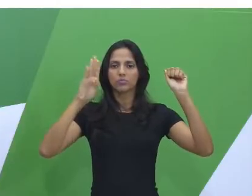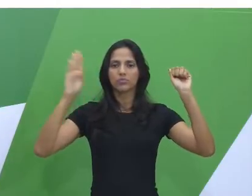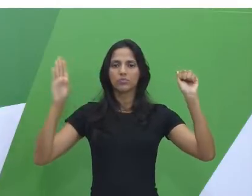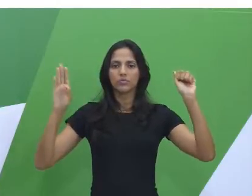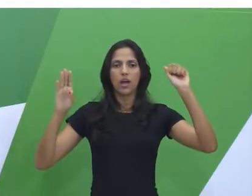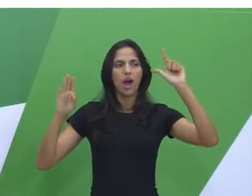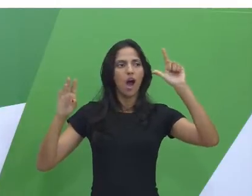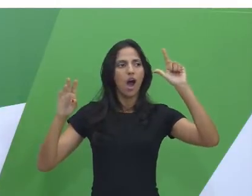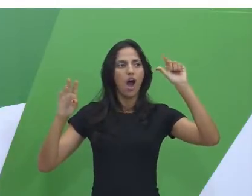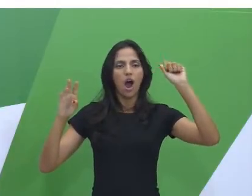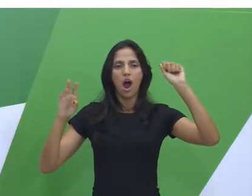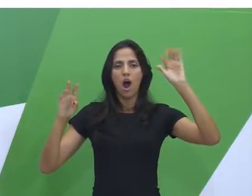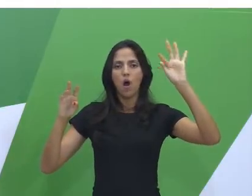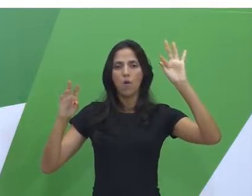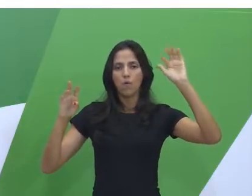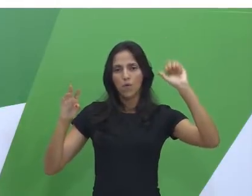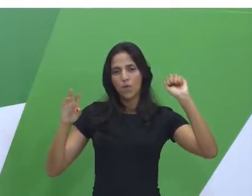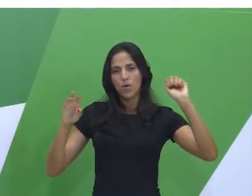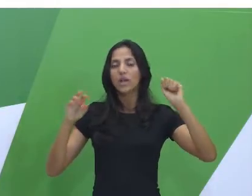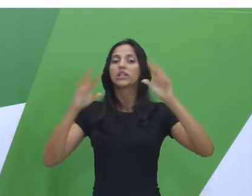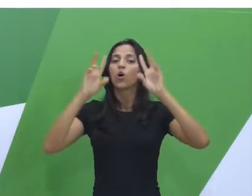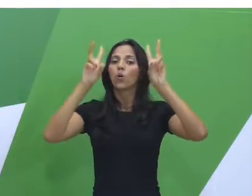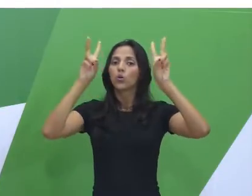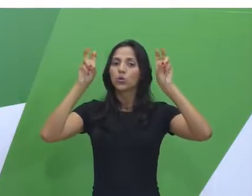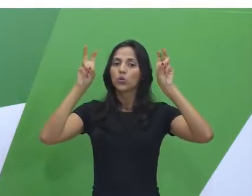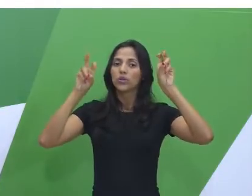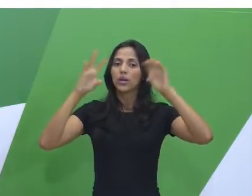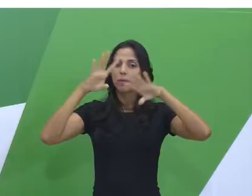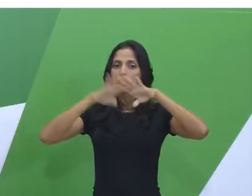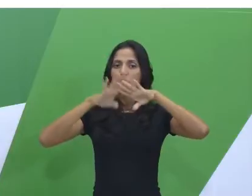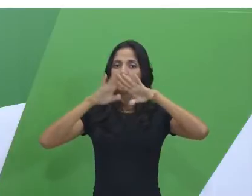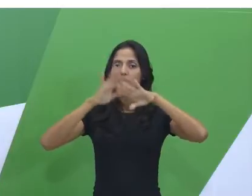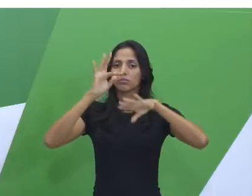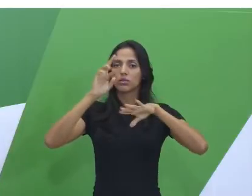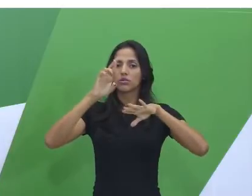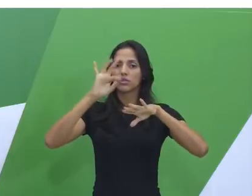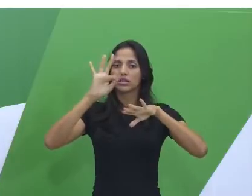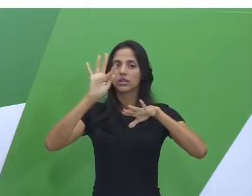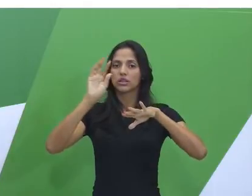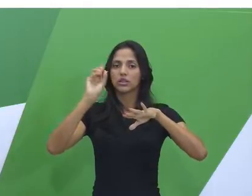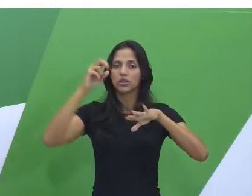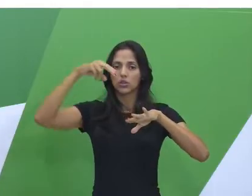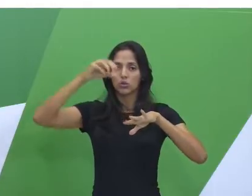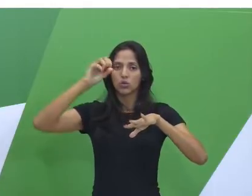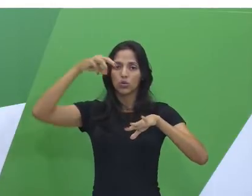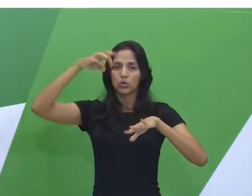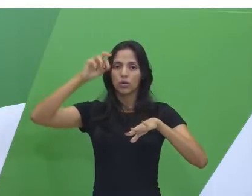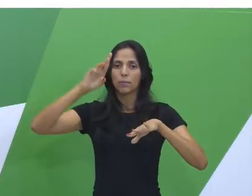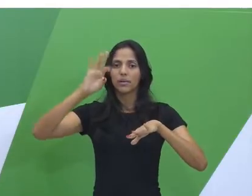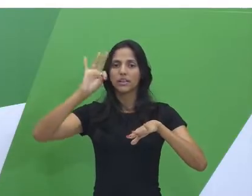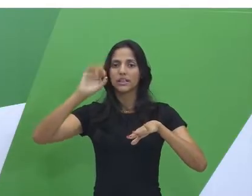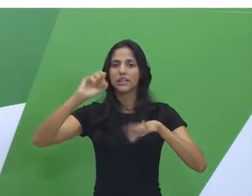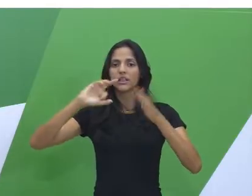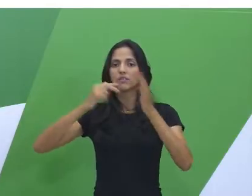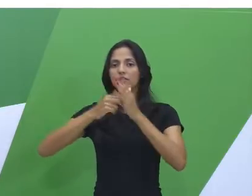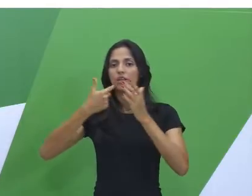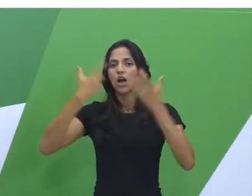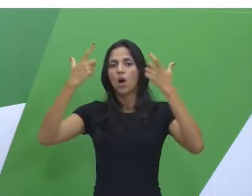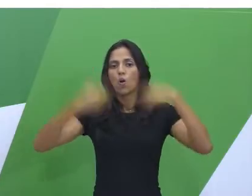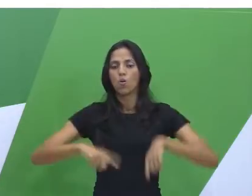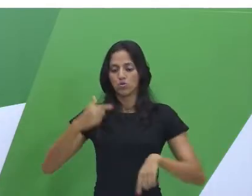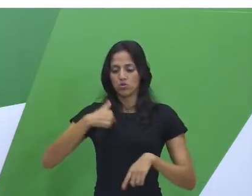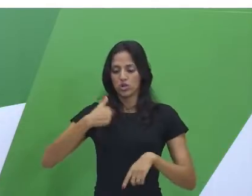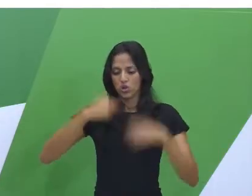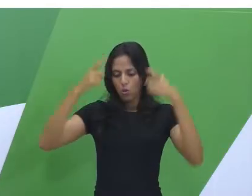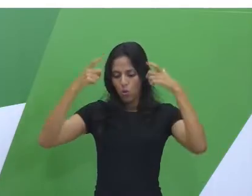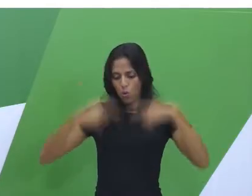Então observe que tratar trigonometria é tratar de posição. Onde eu estou posicionado? O que eu